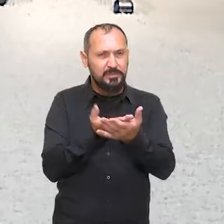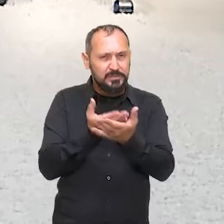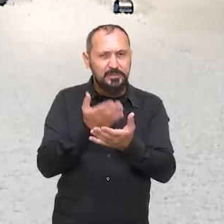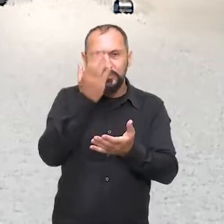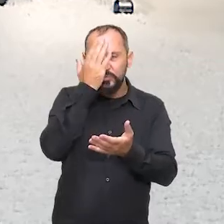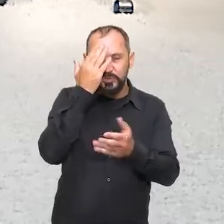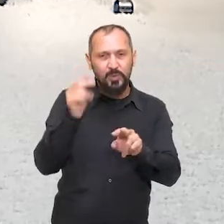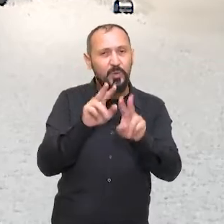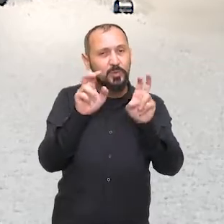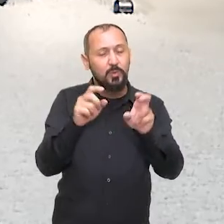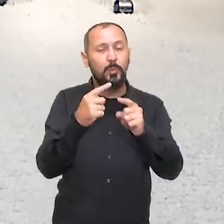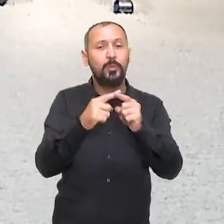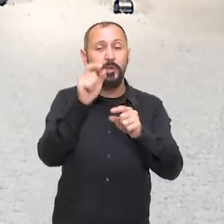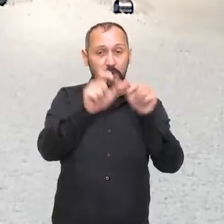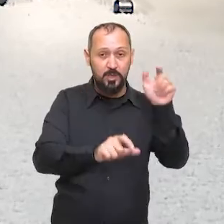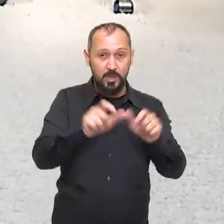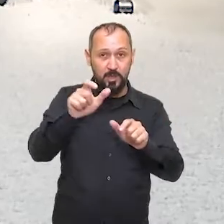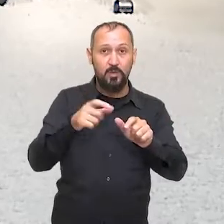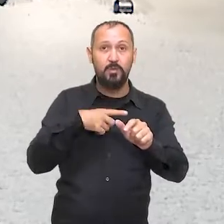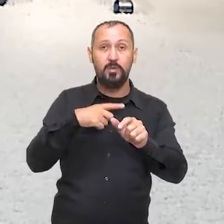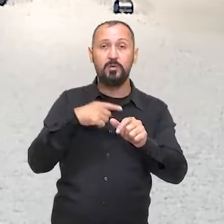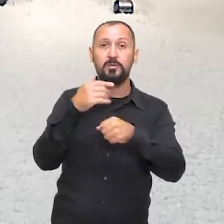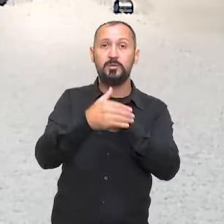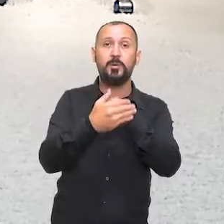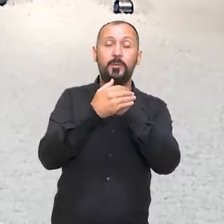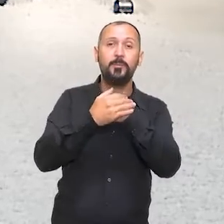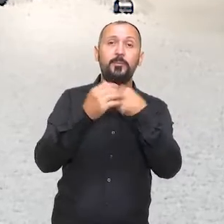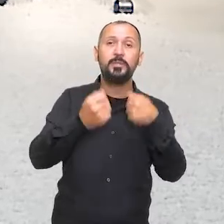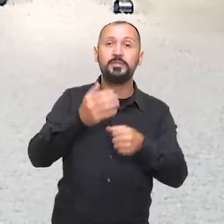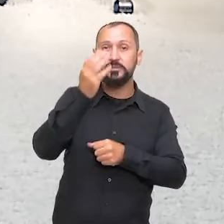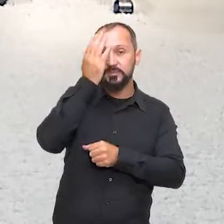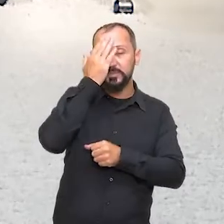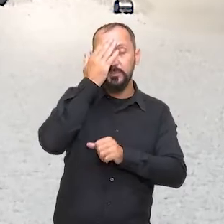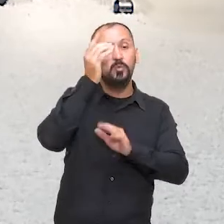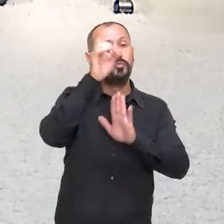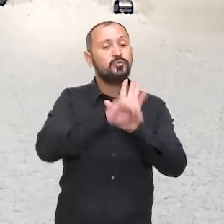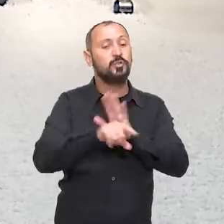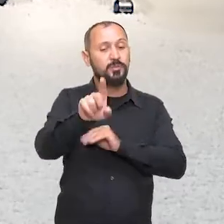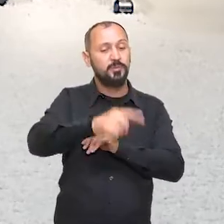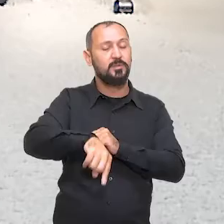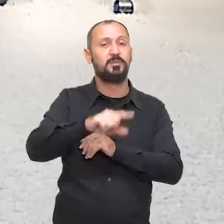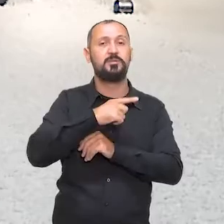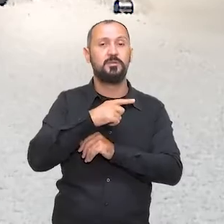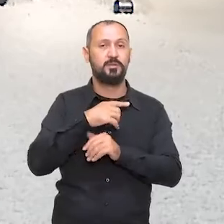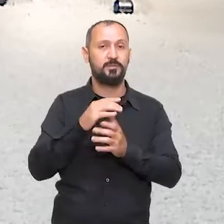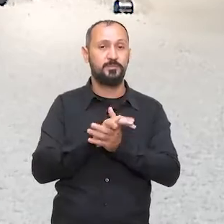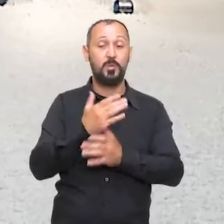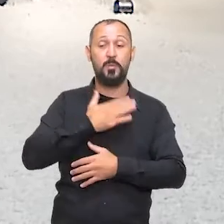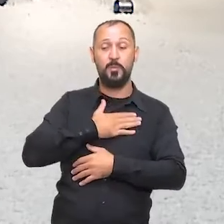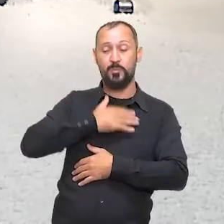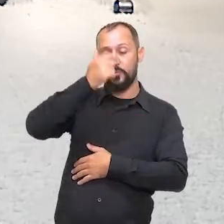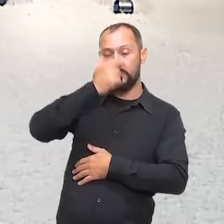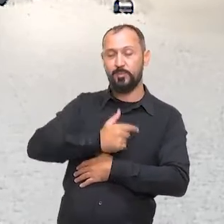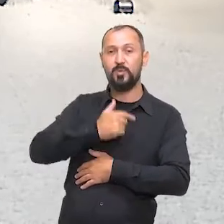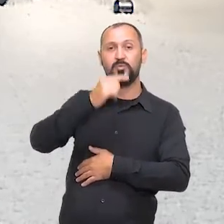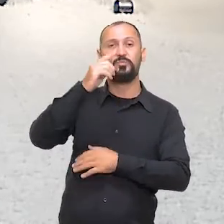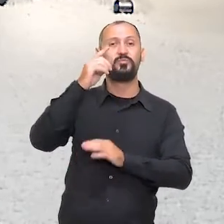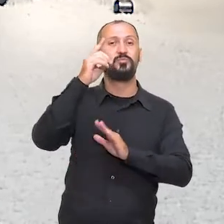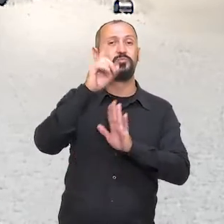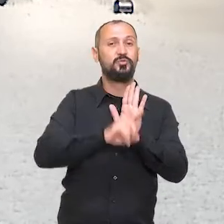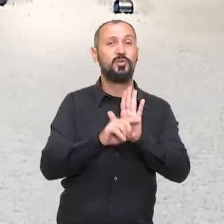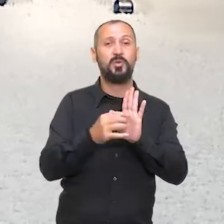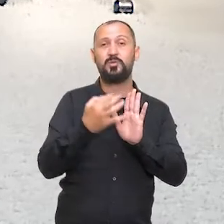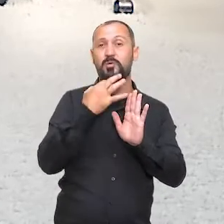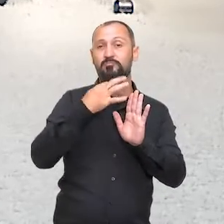a isso? Para a gente defender um cliente, a gente precisa conhecer os direitos que esse cliente tem. E os nossos direitos, né? Muita